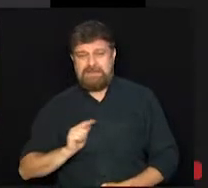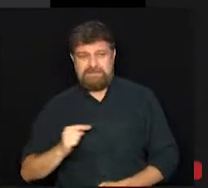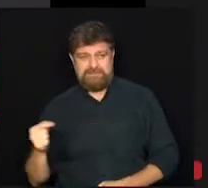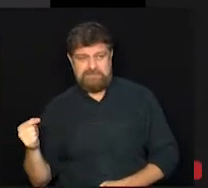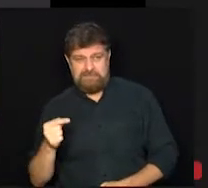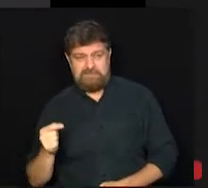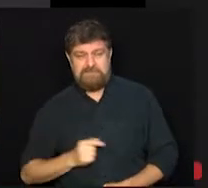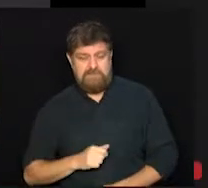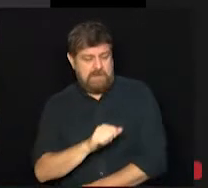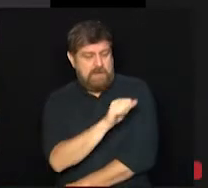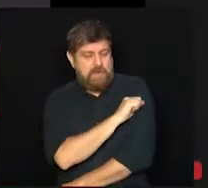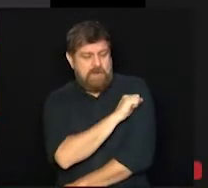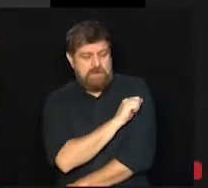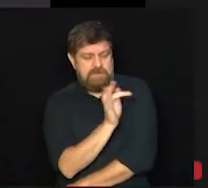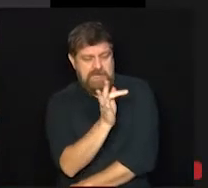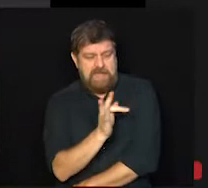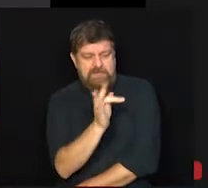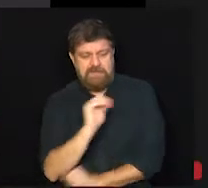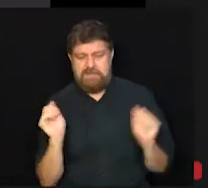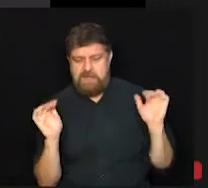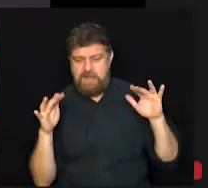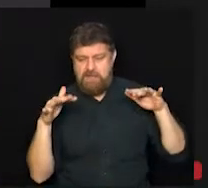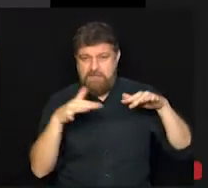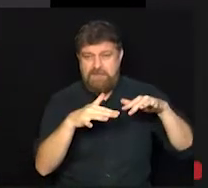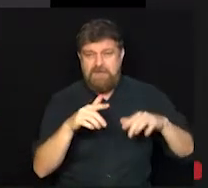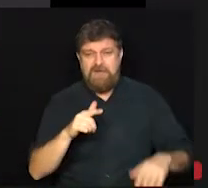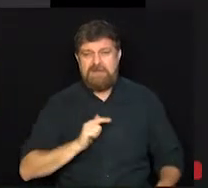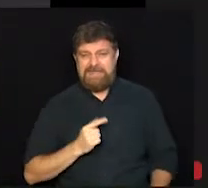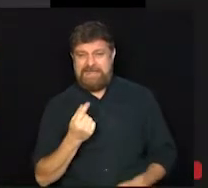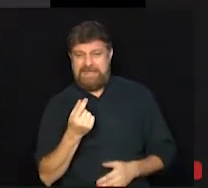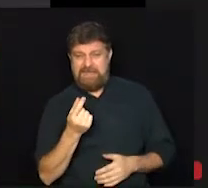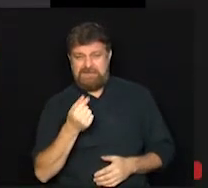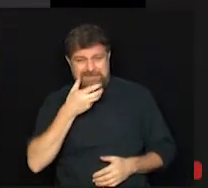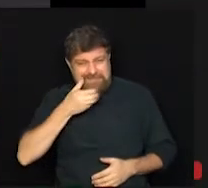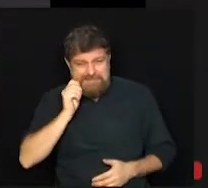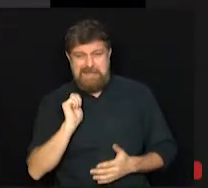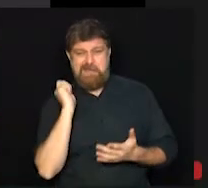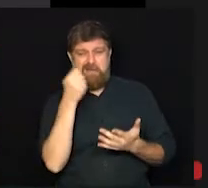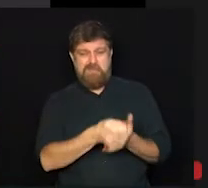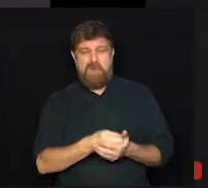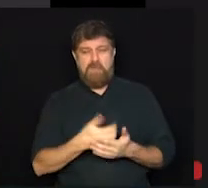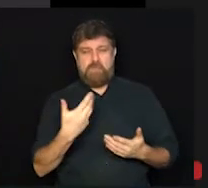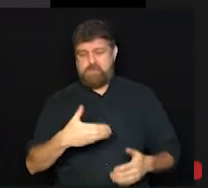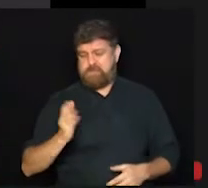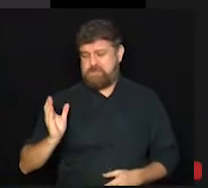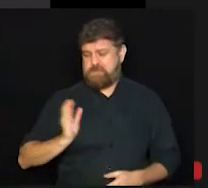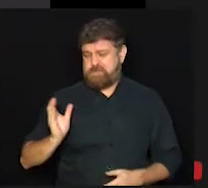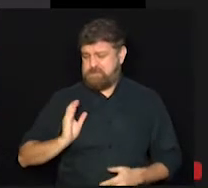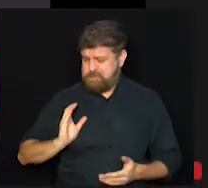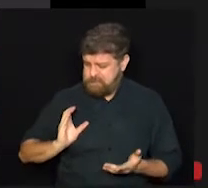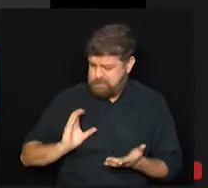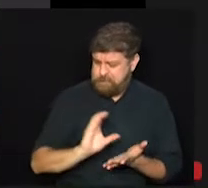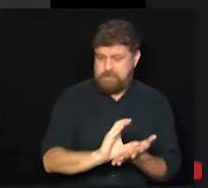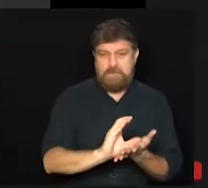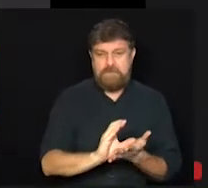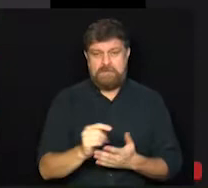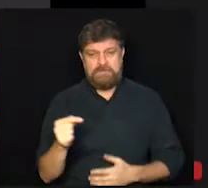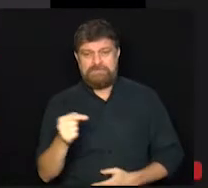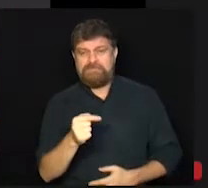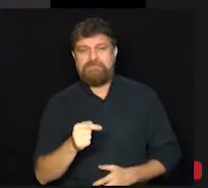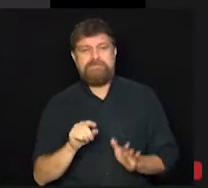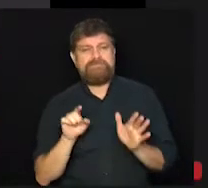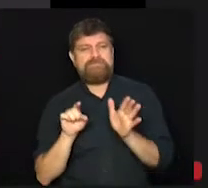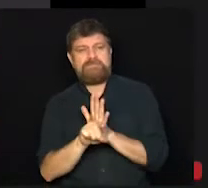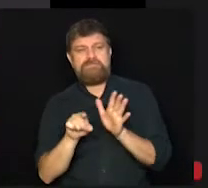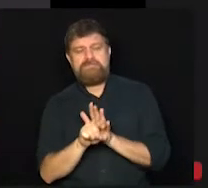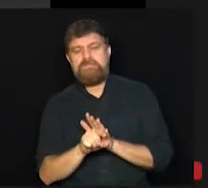para a universidade é uma fração elevada do orçamento e que essa fração, se isso é, vamos